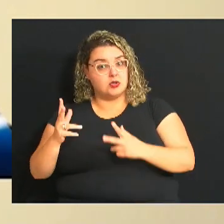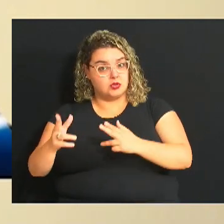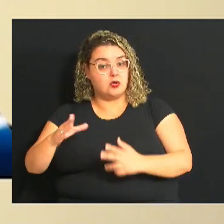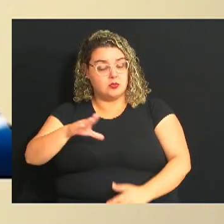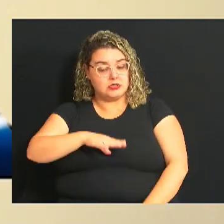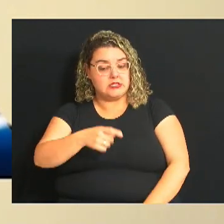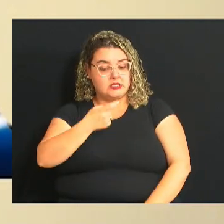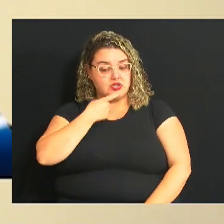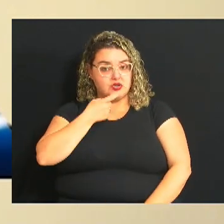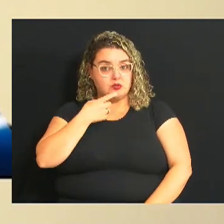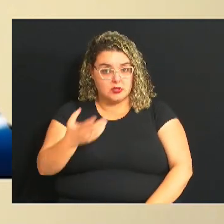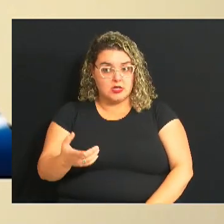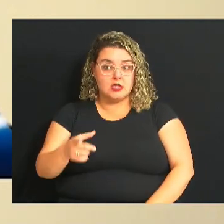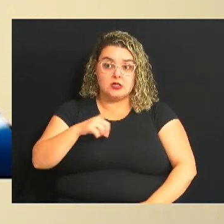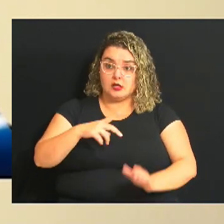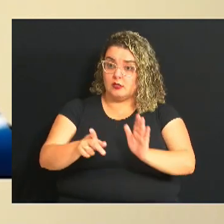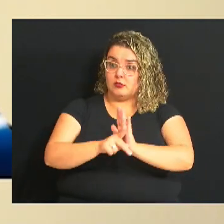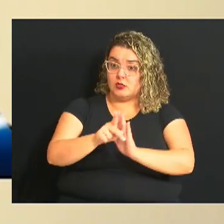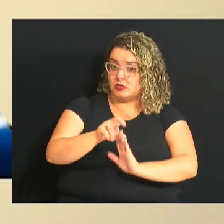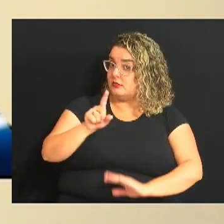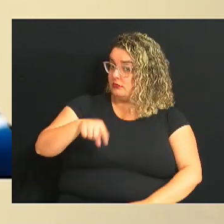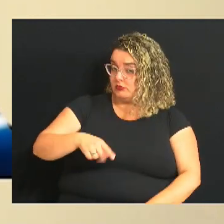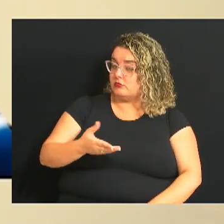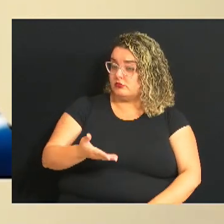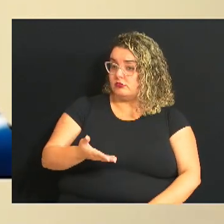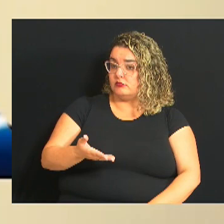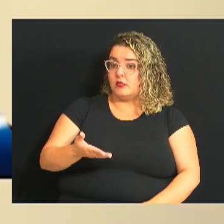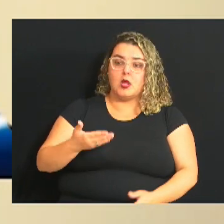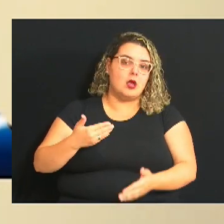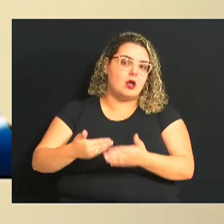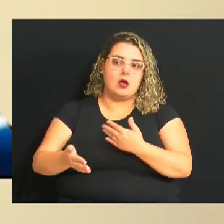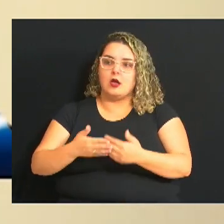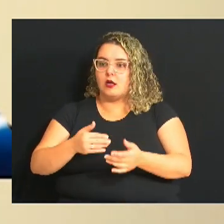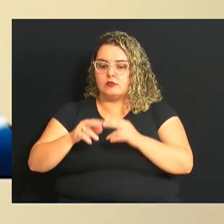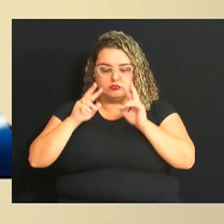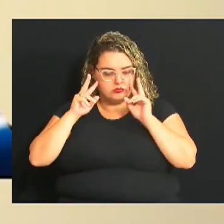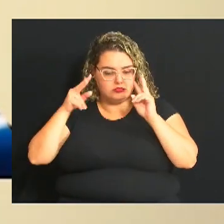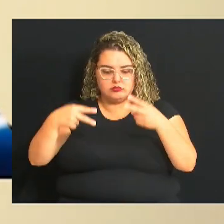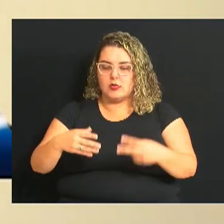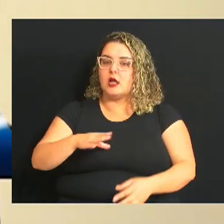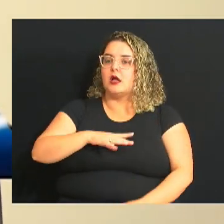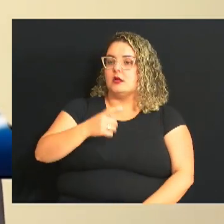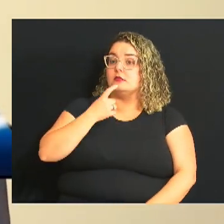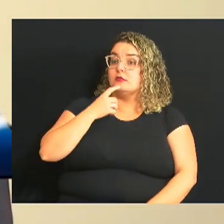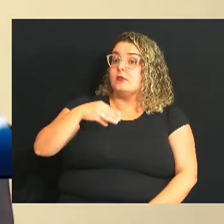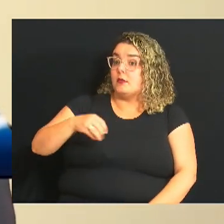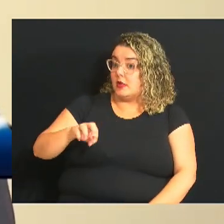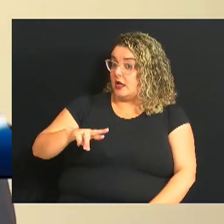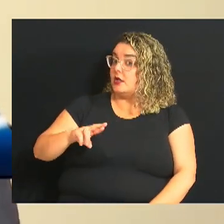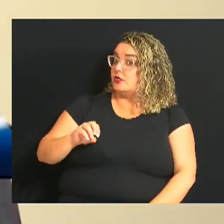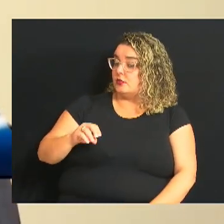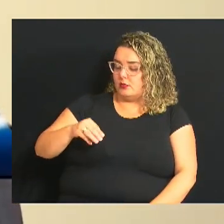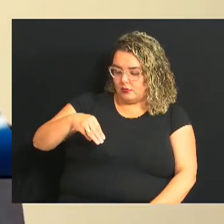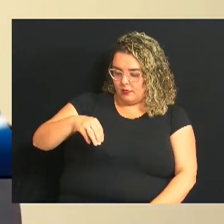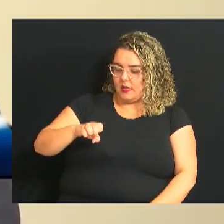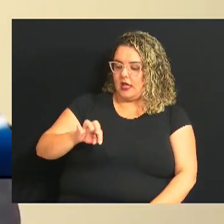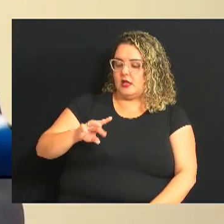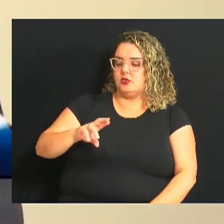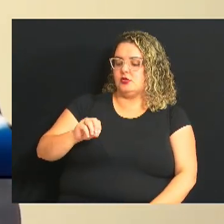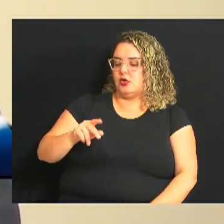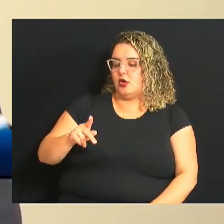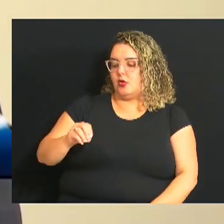um projeto dessa natureza. A qualquer ângulo que se olhe, Campinas, uma cidade metrópole, recebe muitos